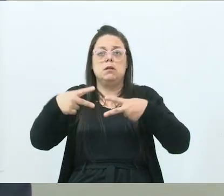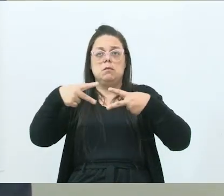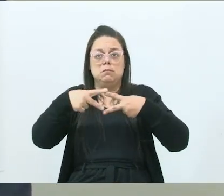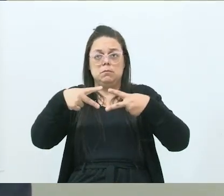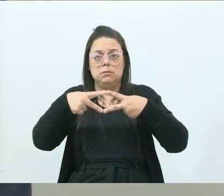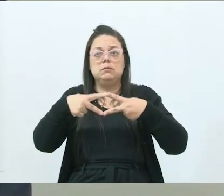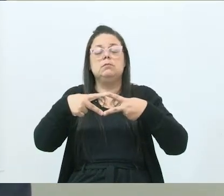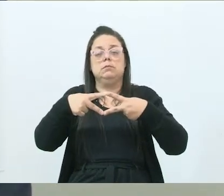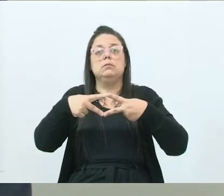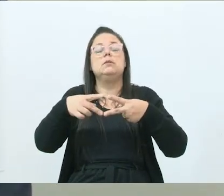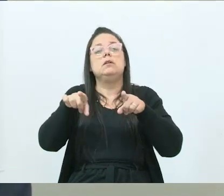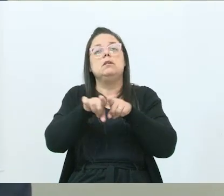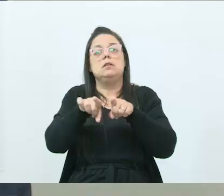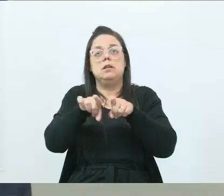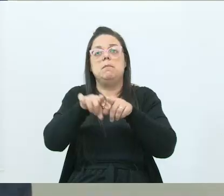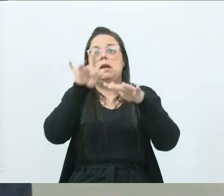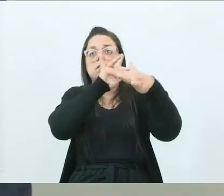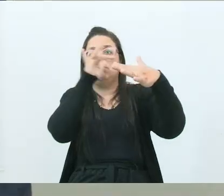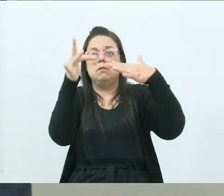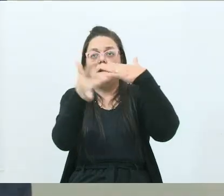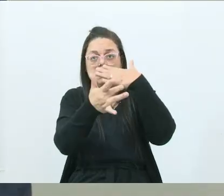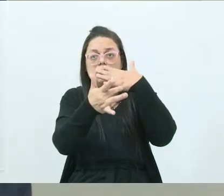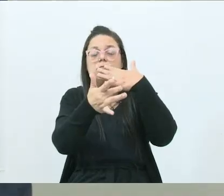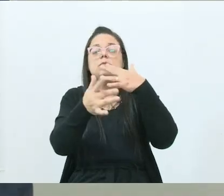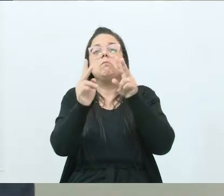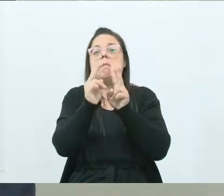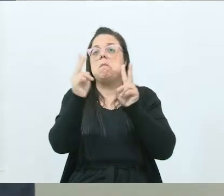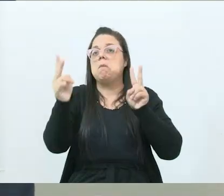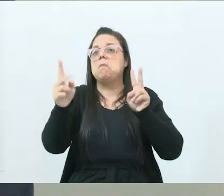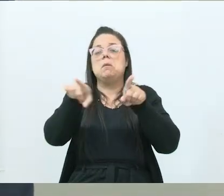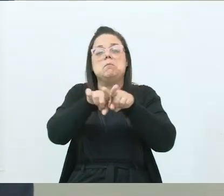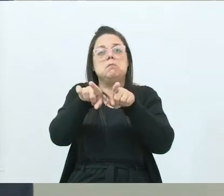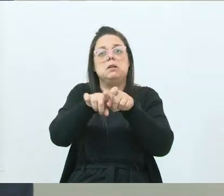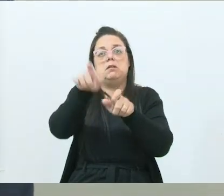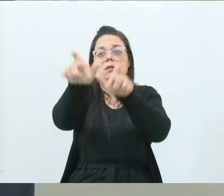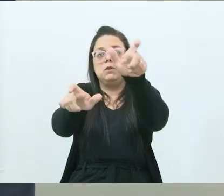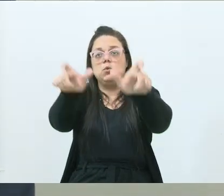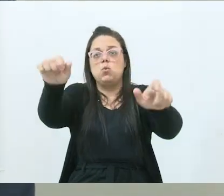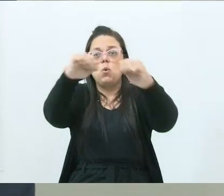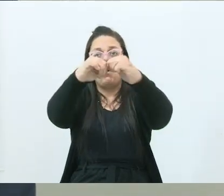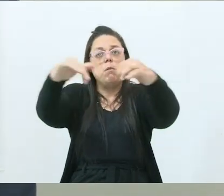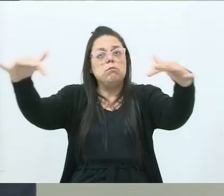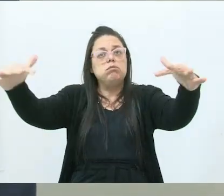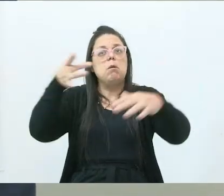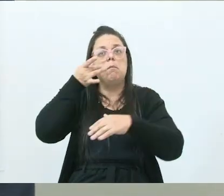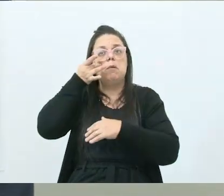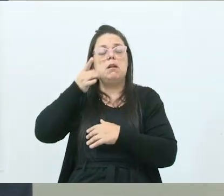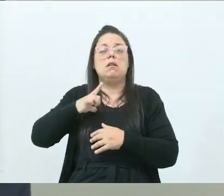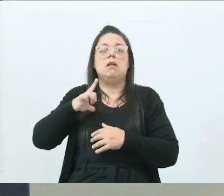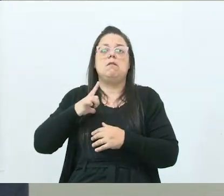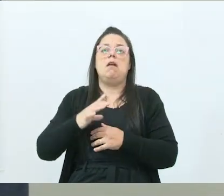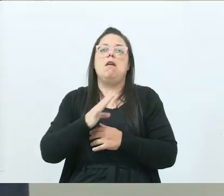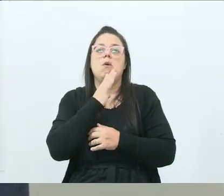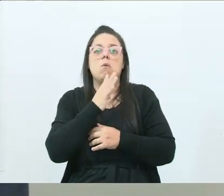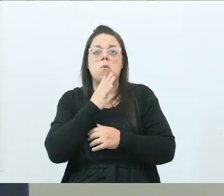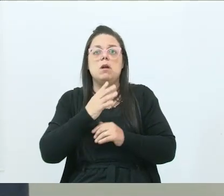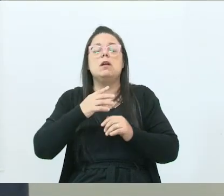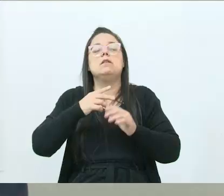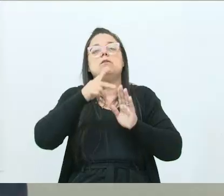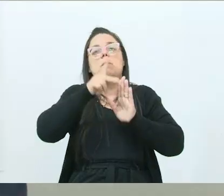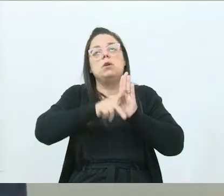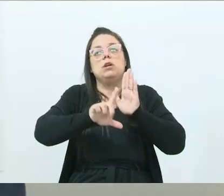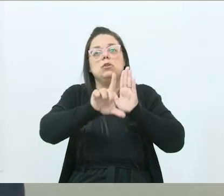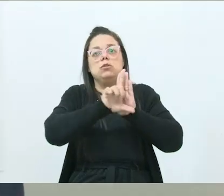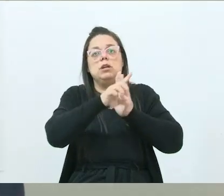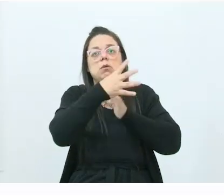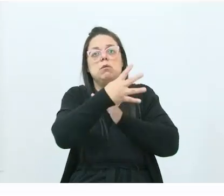Paulínia e de suas redes sociais, bem como os presentes no plenário, têm conhecimento do projeto de lei número